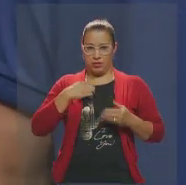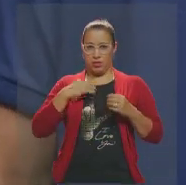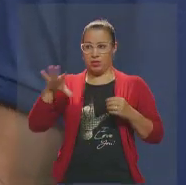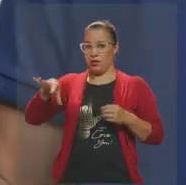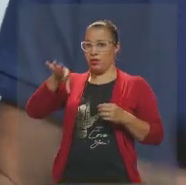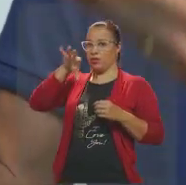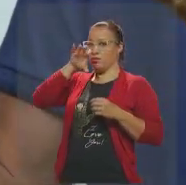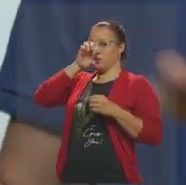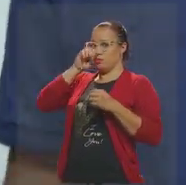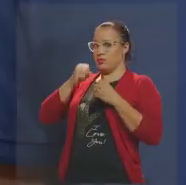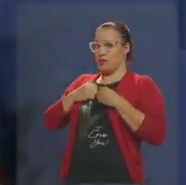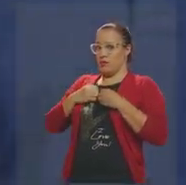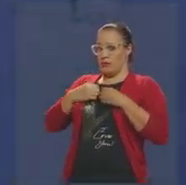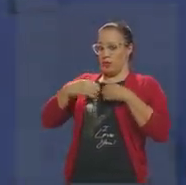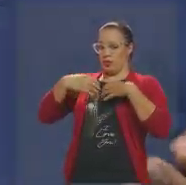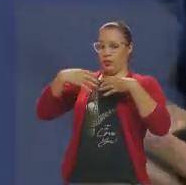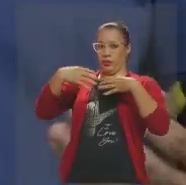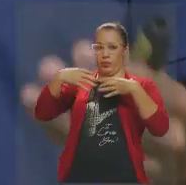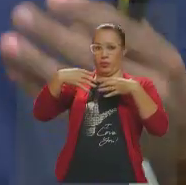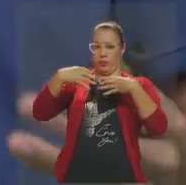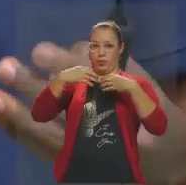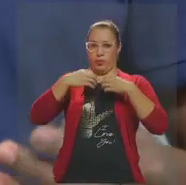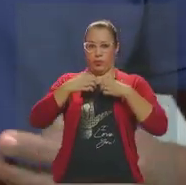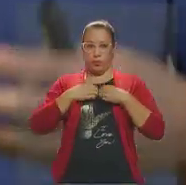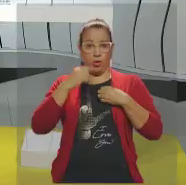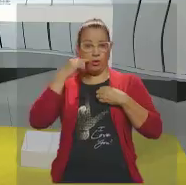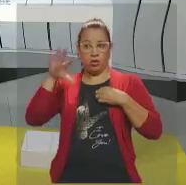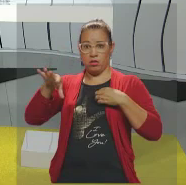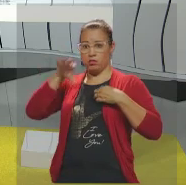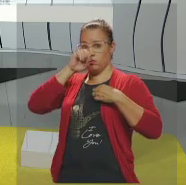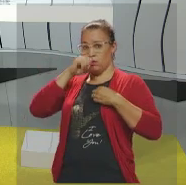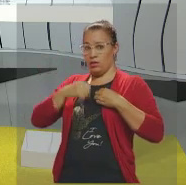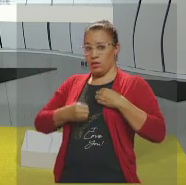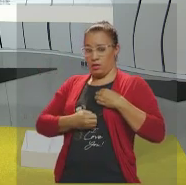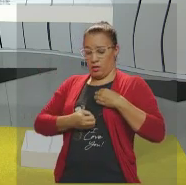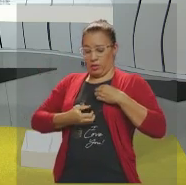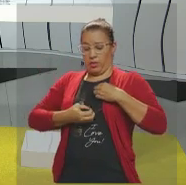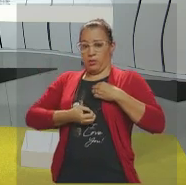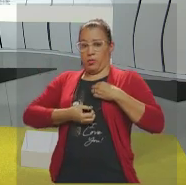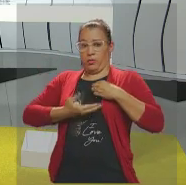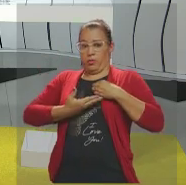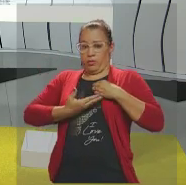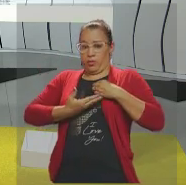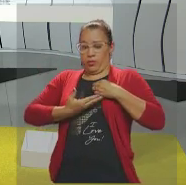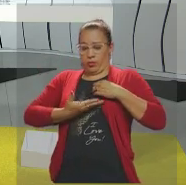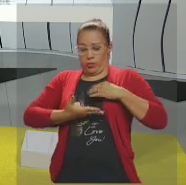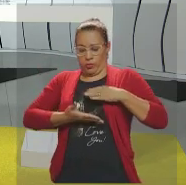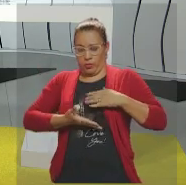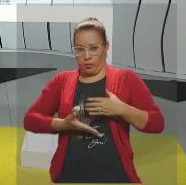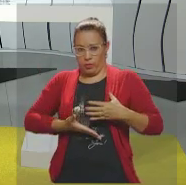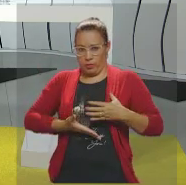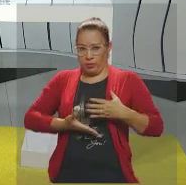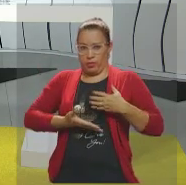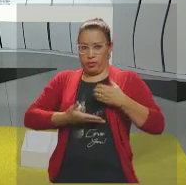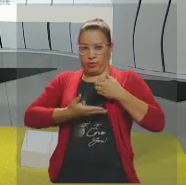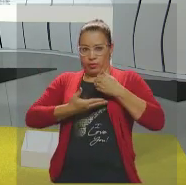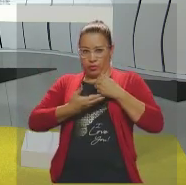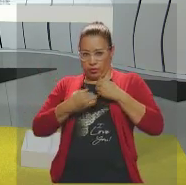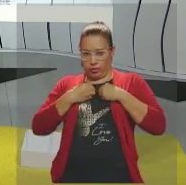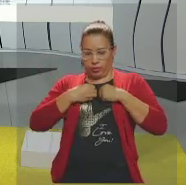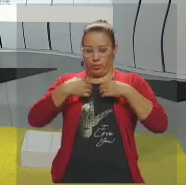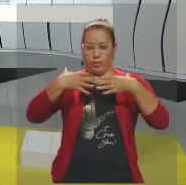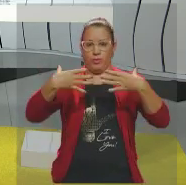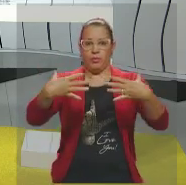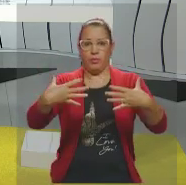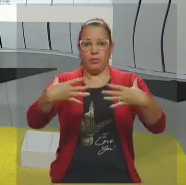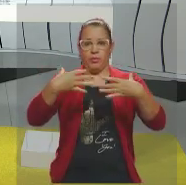de novo. O ar entra naturalmente. O ar ele tende a ocupar um espaço onde não tem ar. Se você tiver um espaço vazio, sem ar nenhum, sem nada ocupando